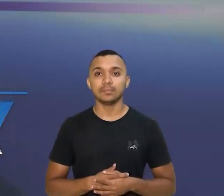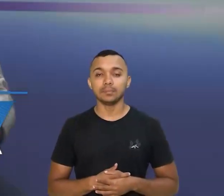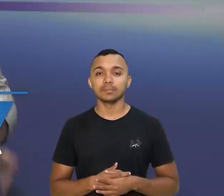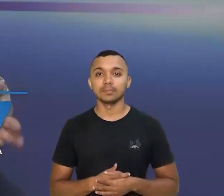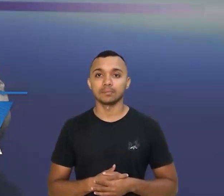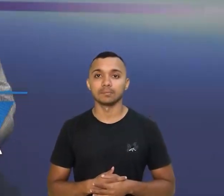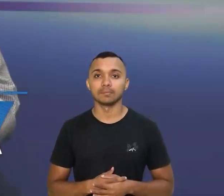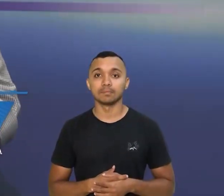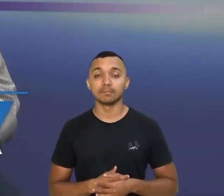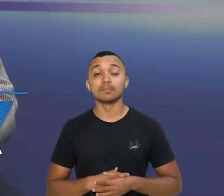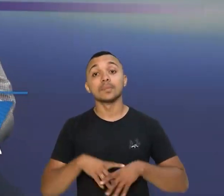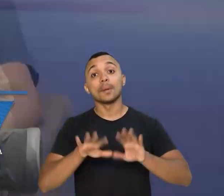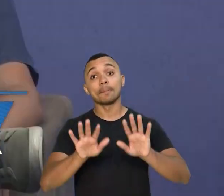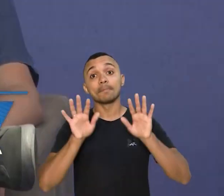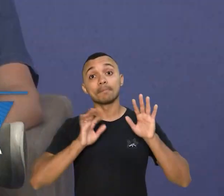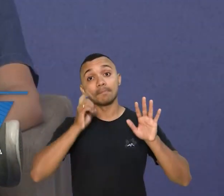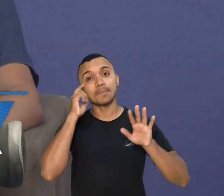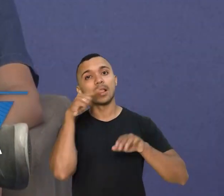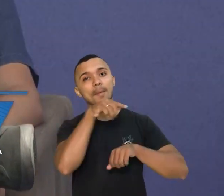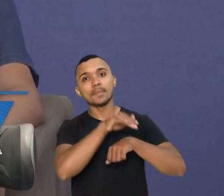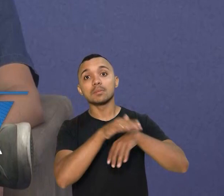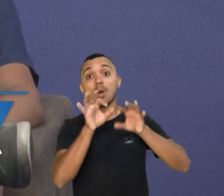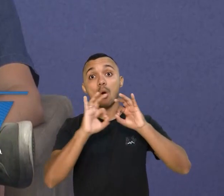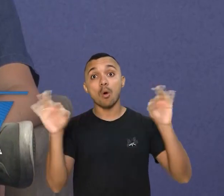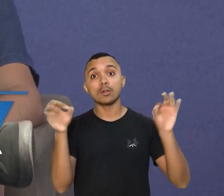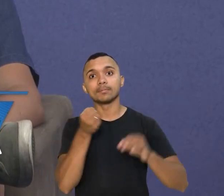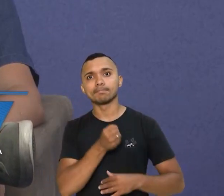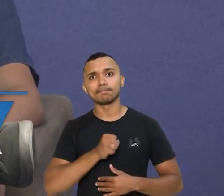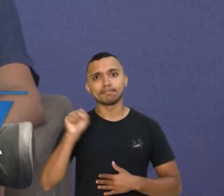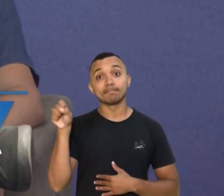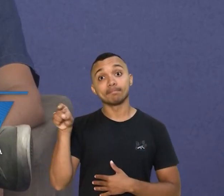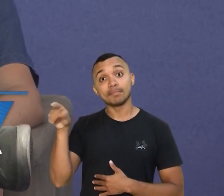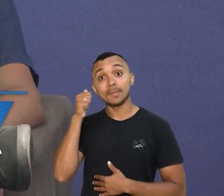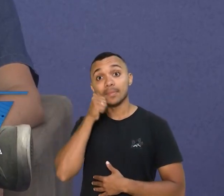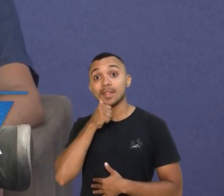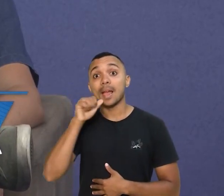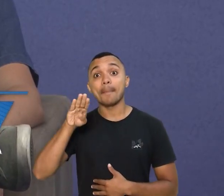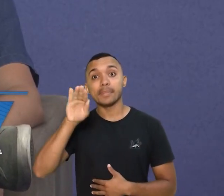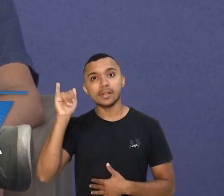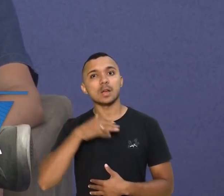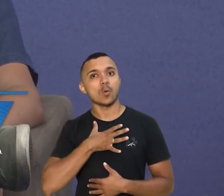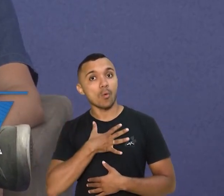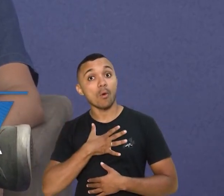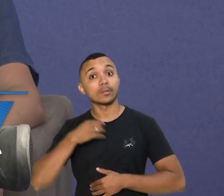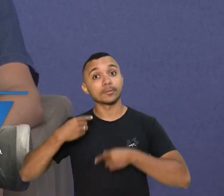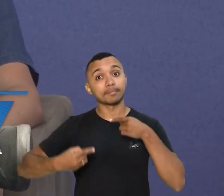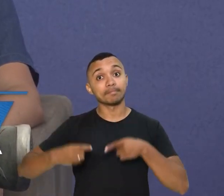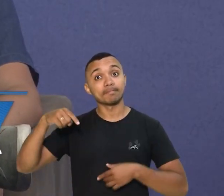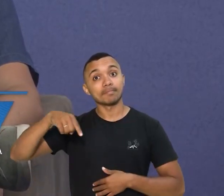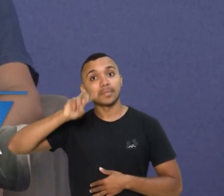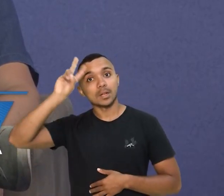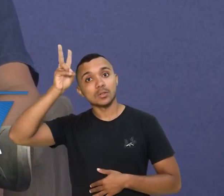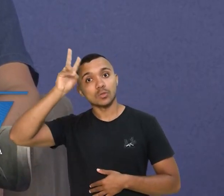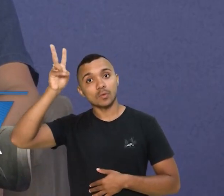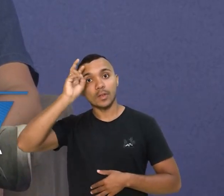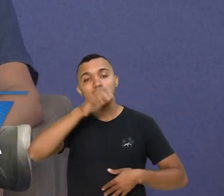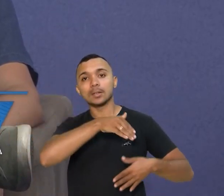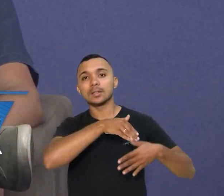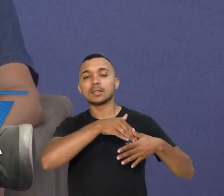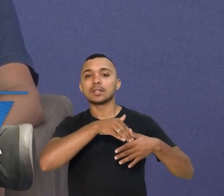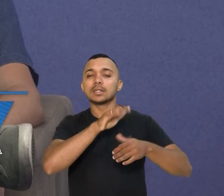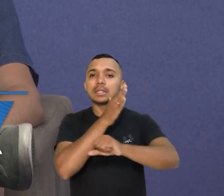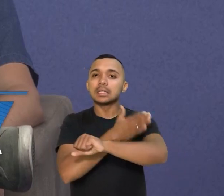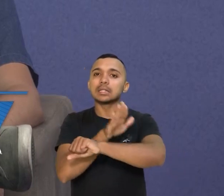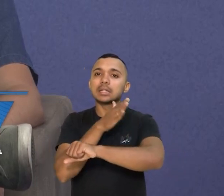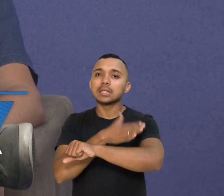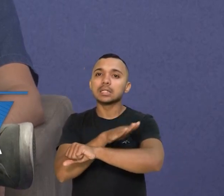ranking. Exatamente. Só que ela defendia muito bem, né? Mas a Bia, ela gosta de batalhas. O jogo dessa segunda-feira foi o jogo feminino desse